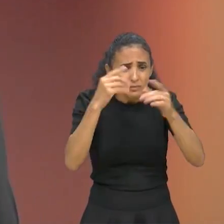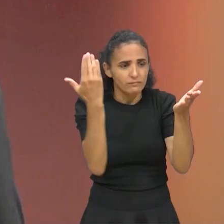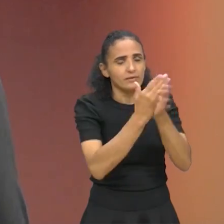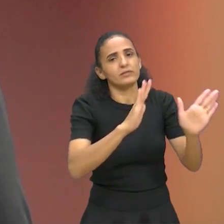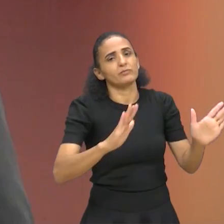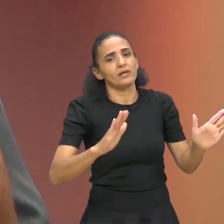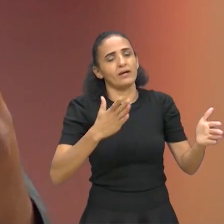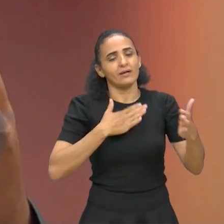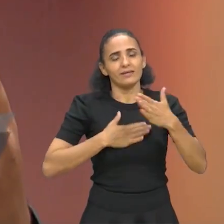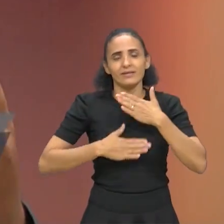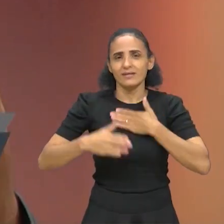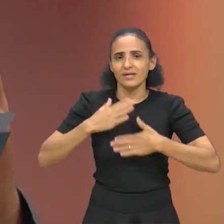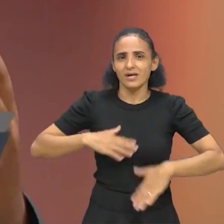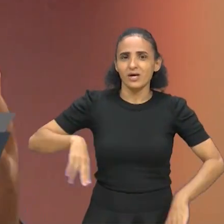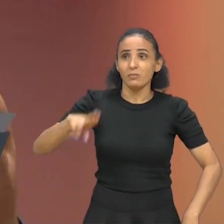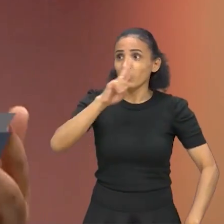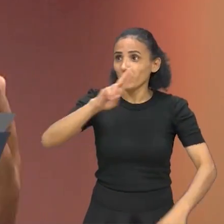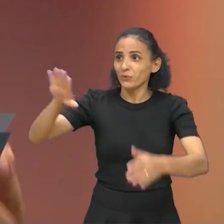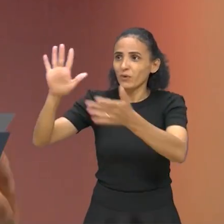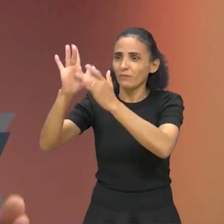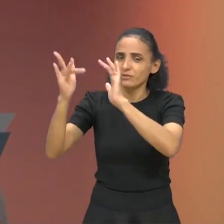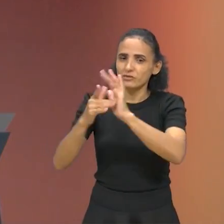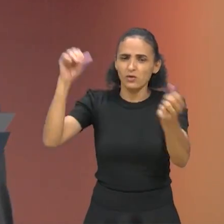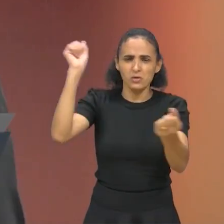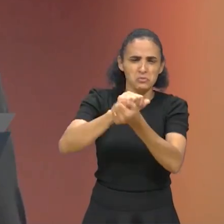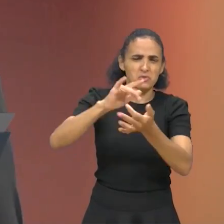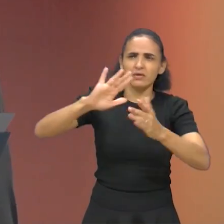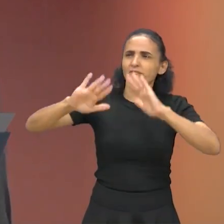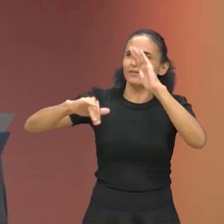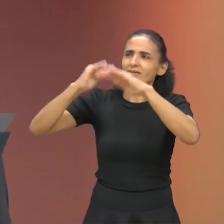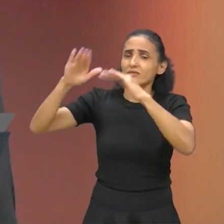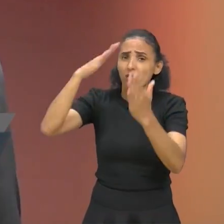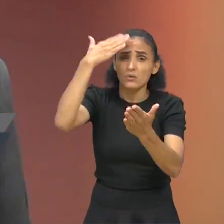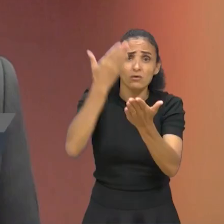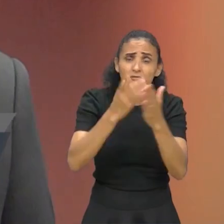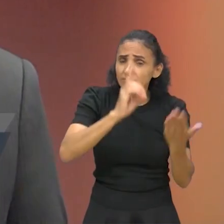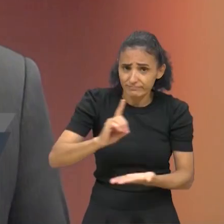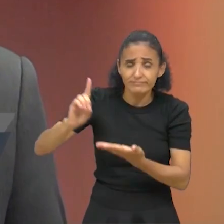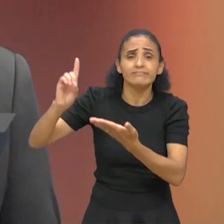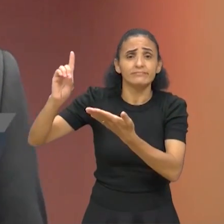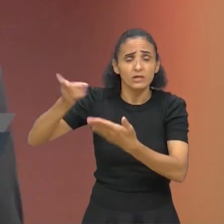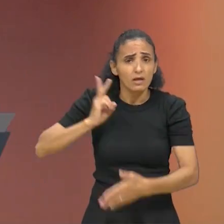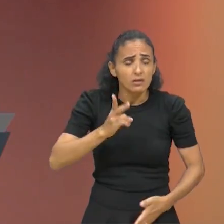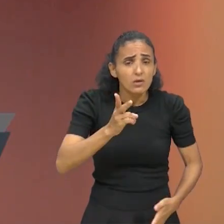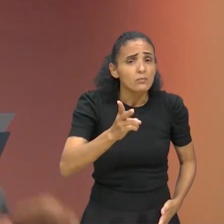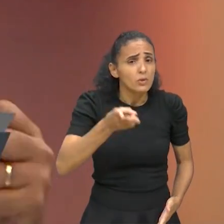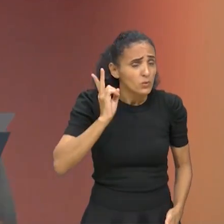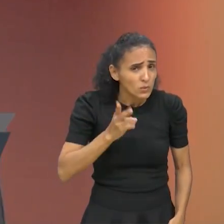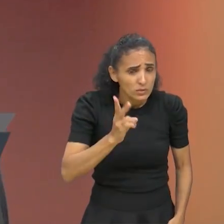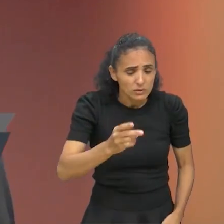doces. O nome do Senhor será glorificado. Confie em Deus. Não deixe com